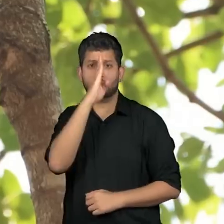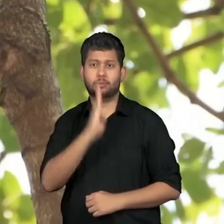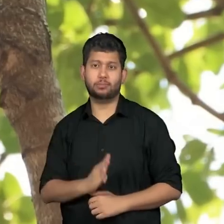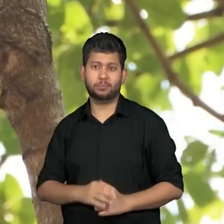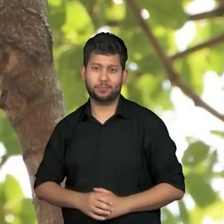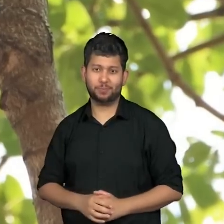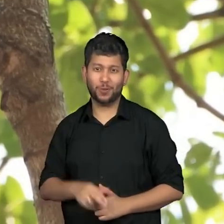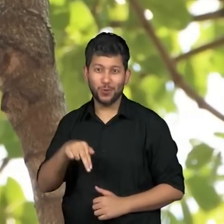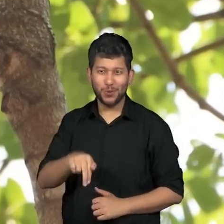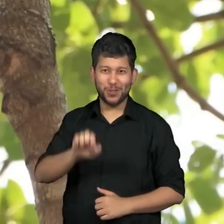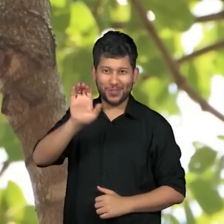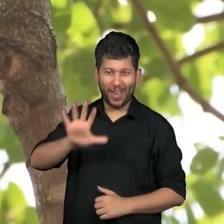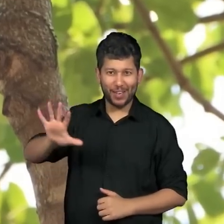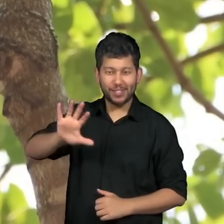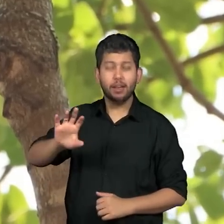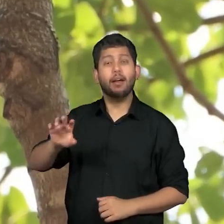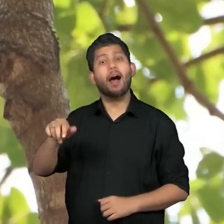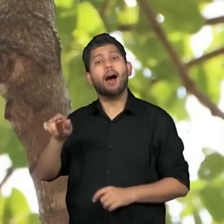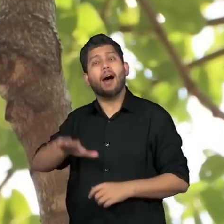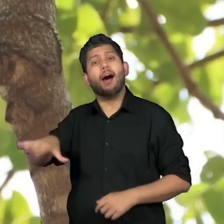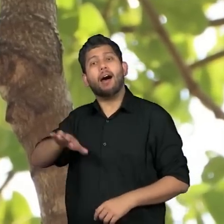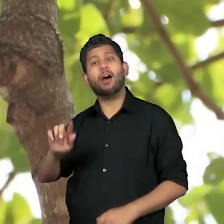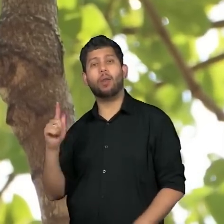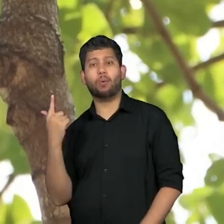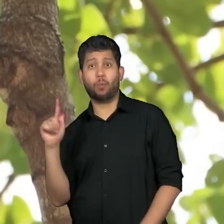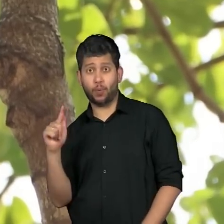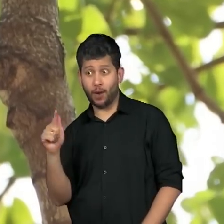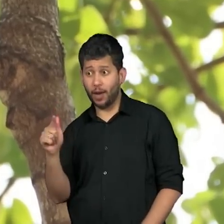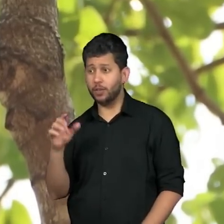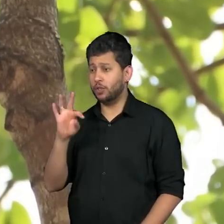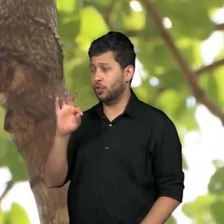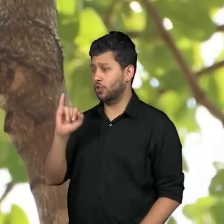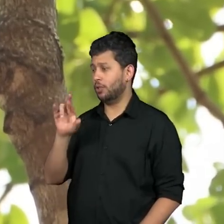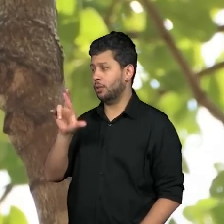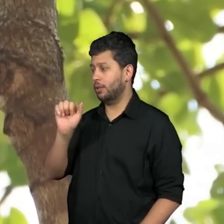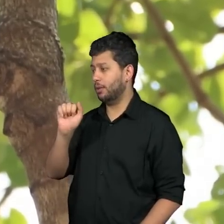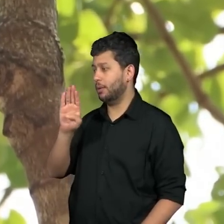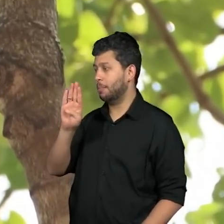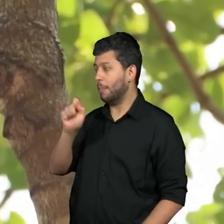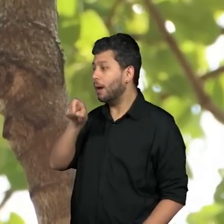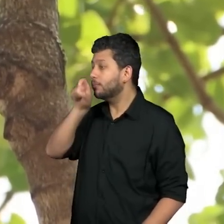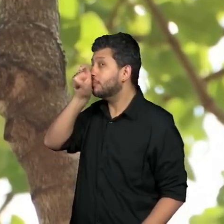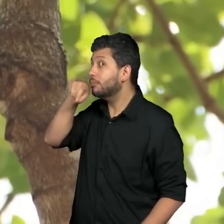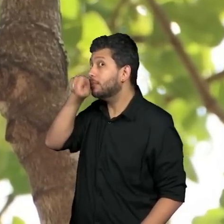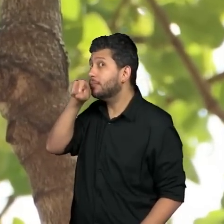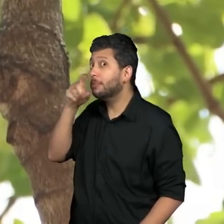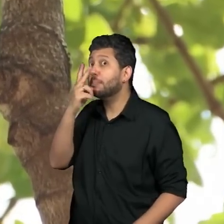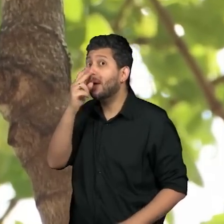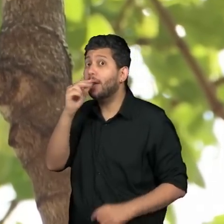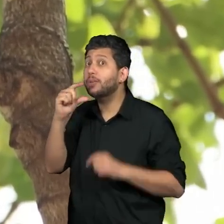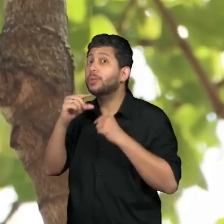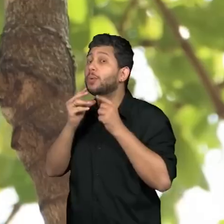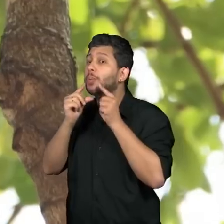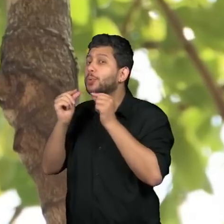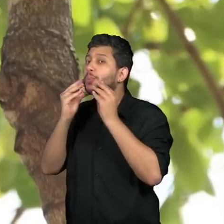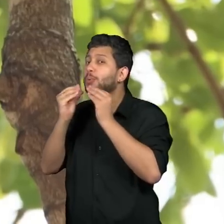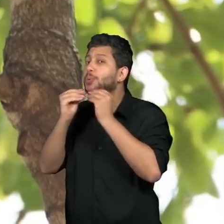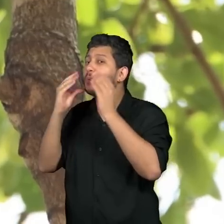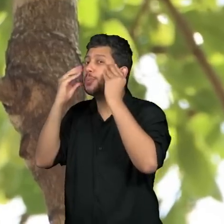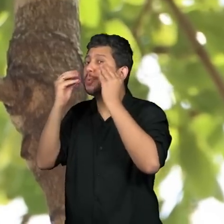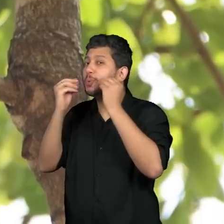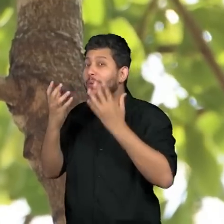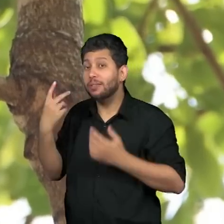No nordeste de Goiás, conseguimos registrar a tiriba do Paraná, que é uma espécie de periquitinho também endêmico do